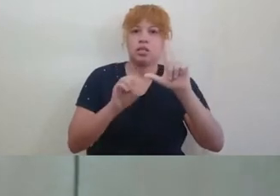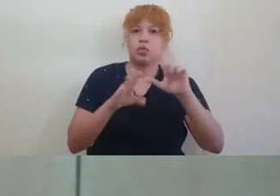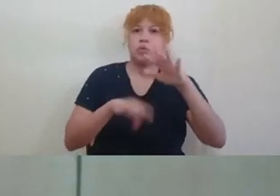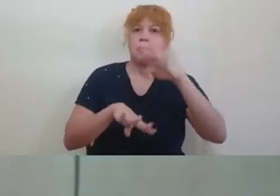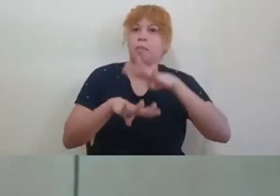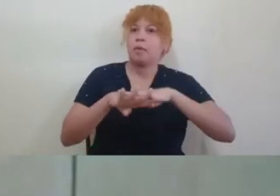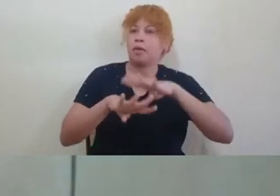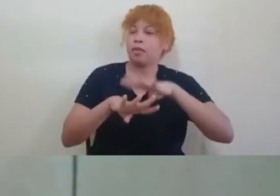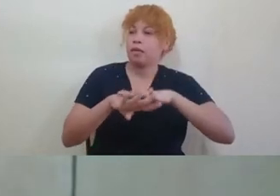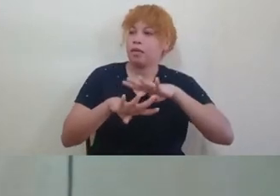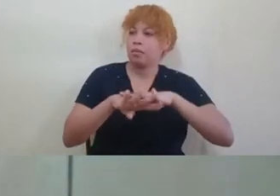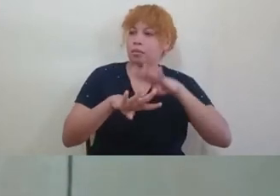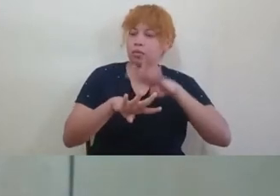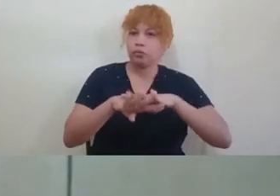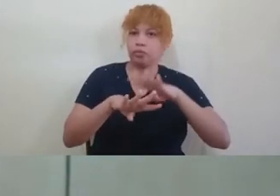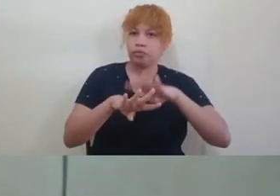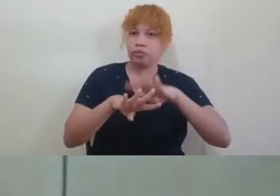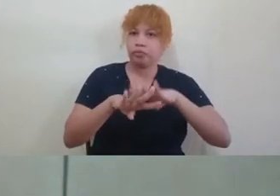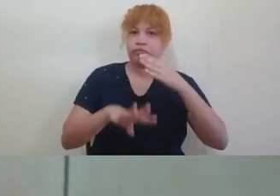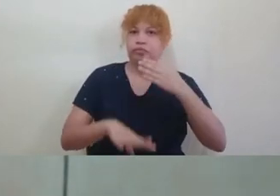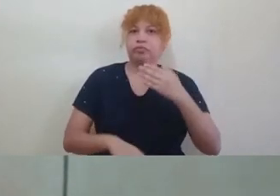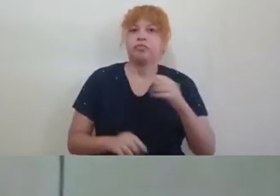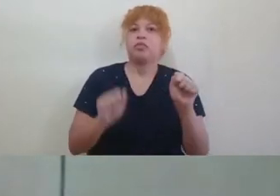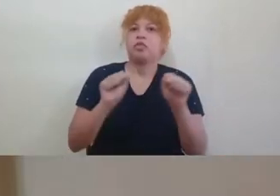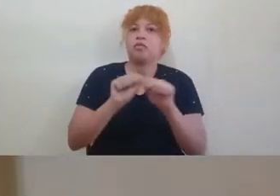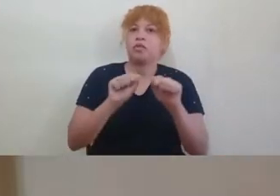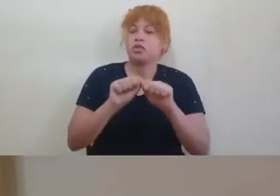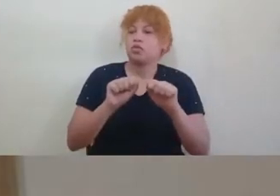as demais funções no âmbito educacional.